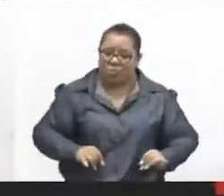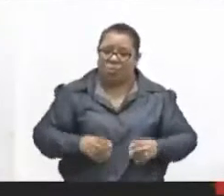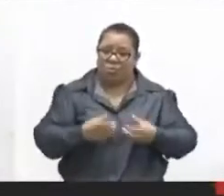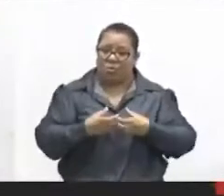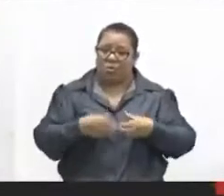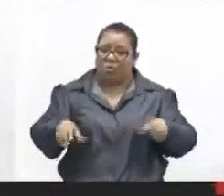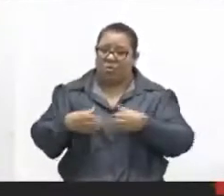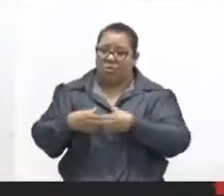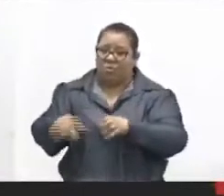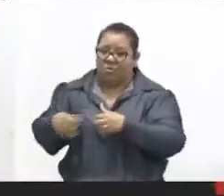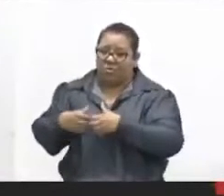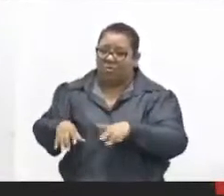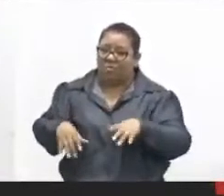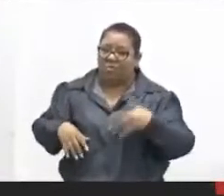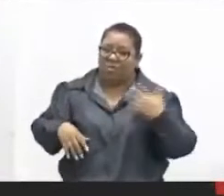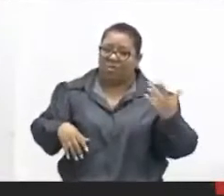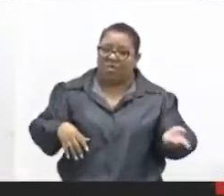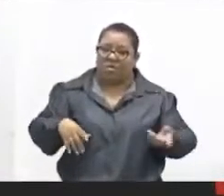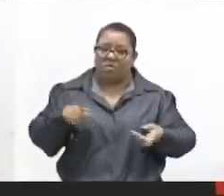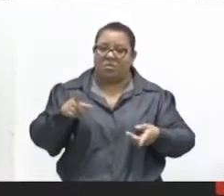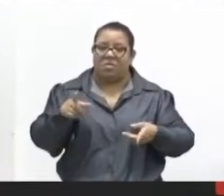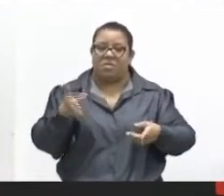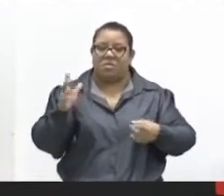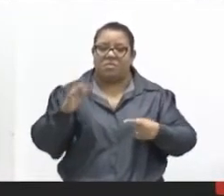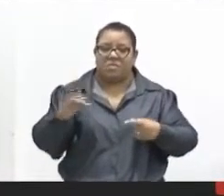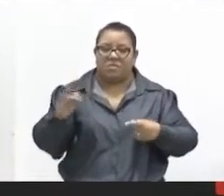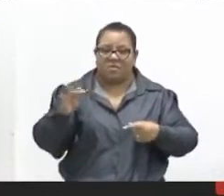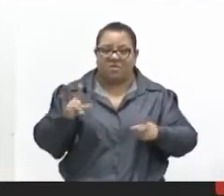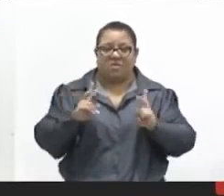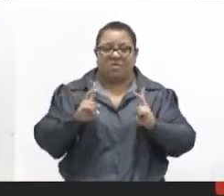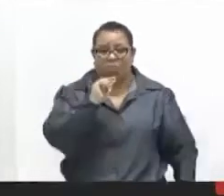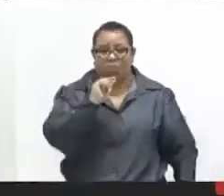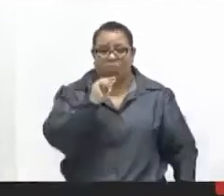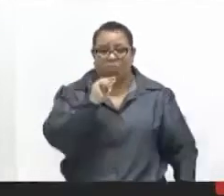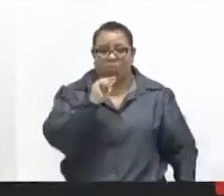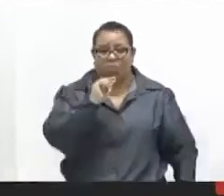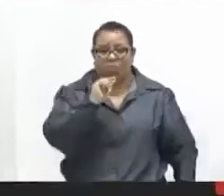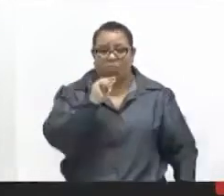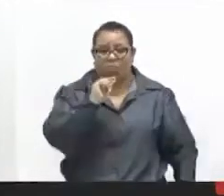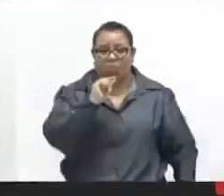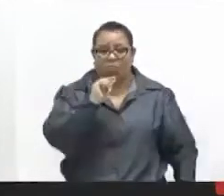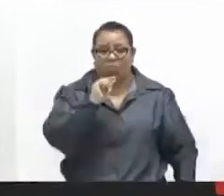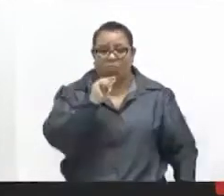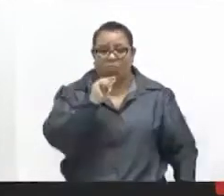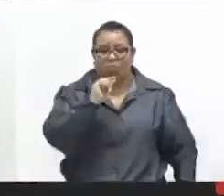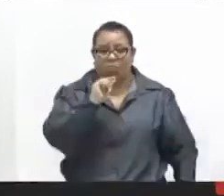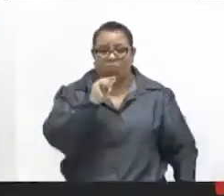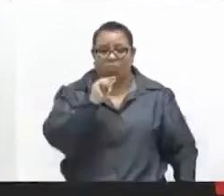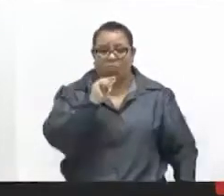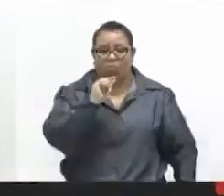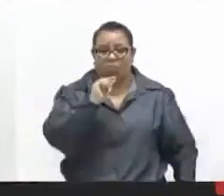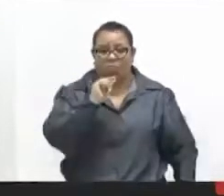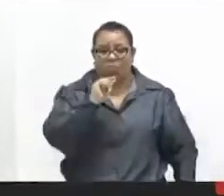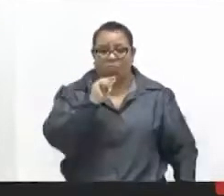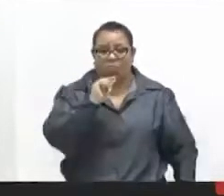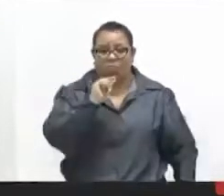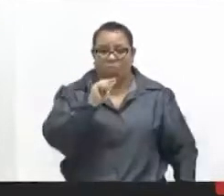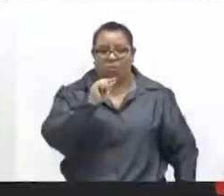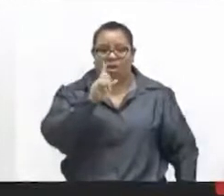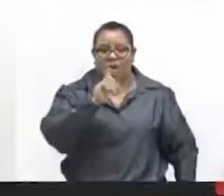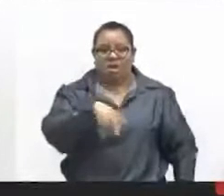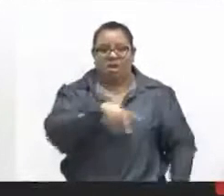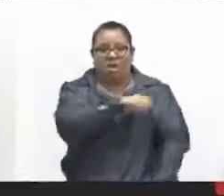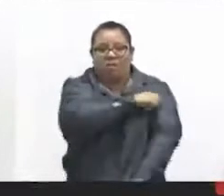com nenhum outro setor da universidade. Inclusive, a gente sempre bateu até que o PNAES tem rubrica específica somente para assistência